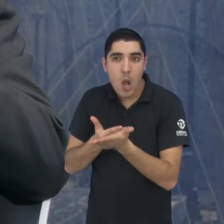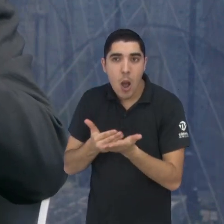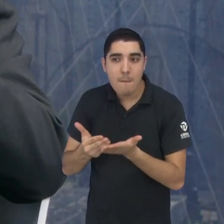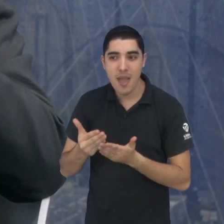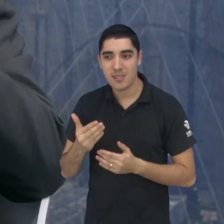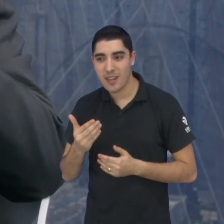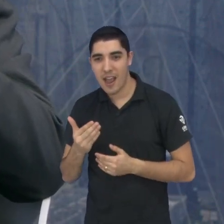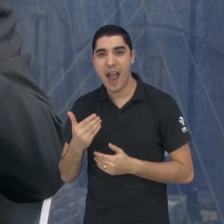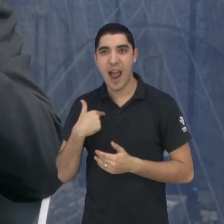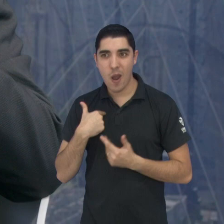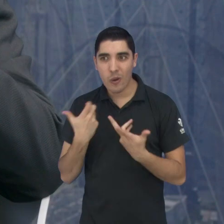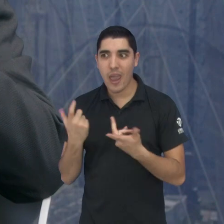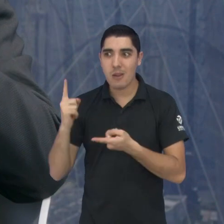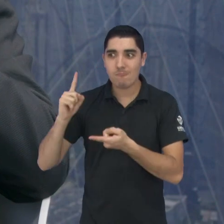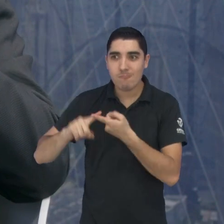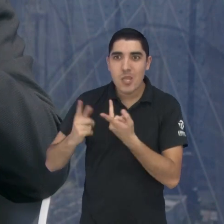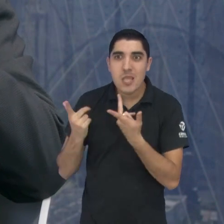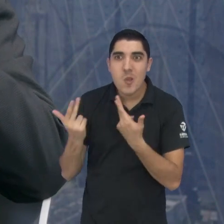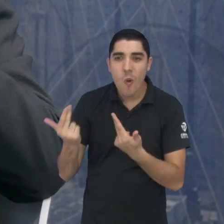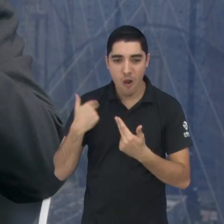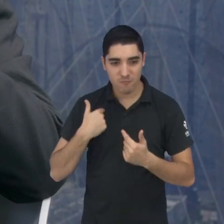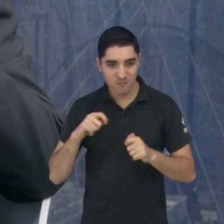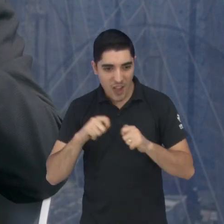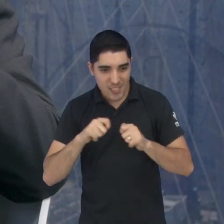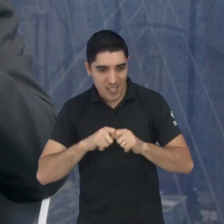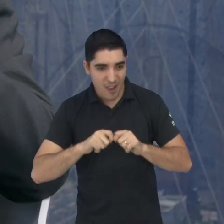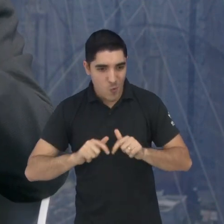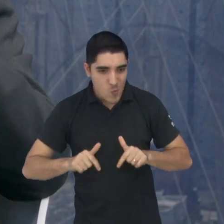tipo de prática também na internet. Então,